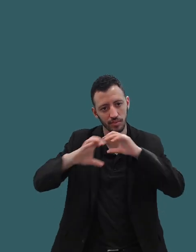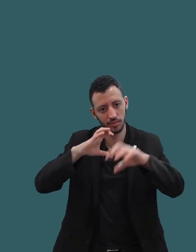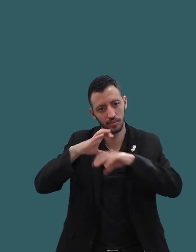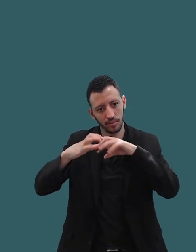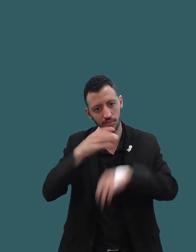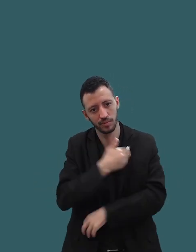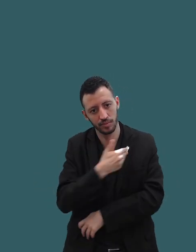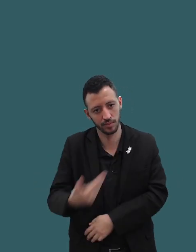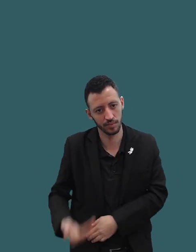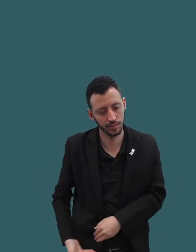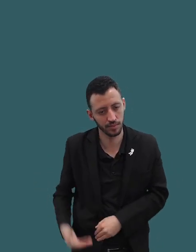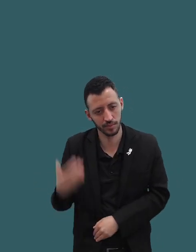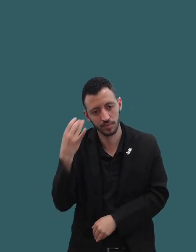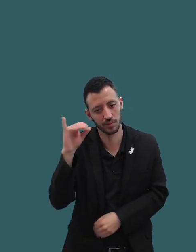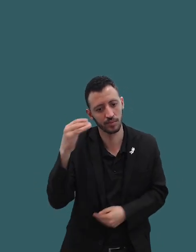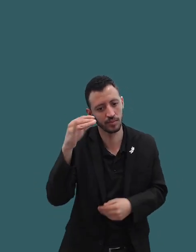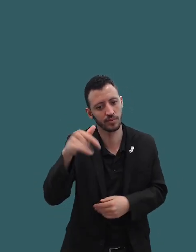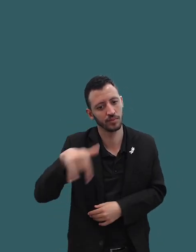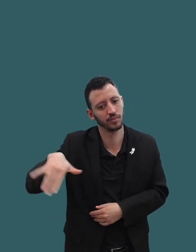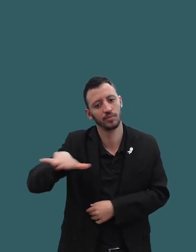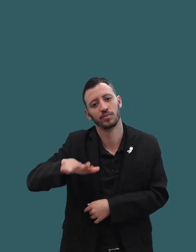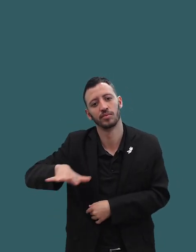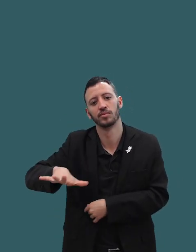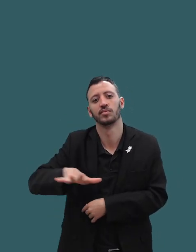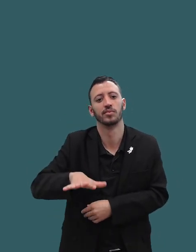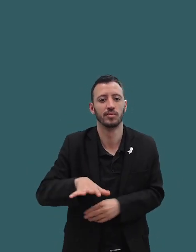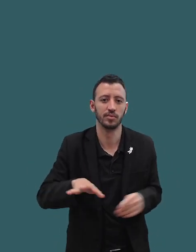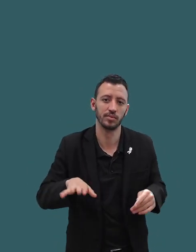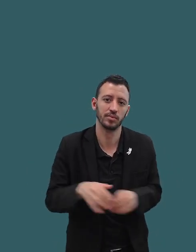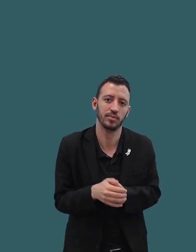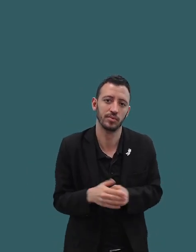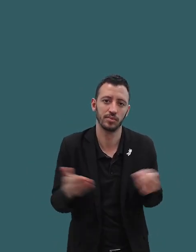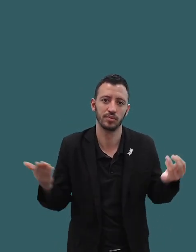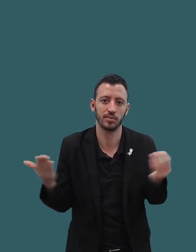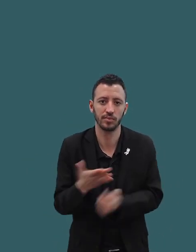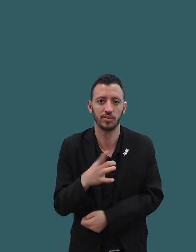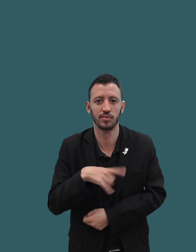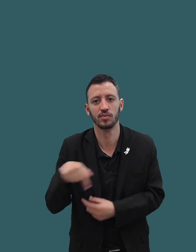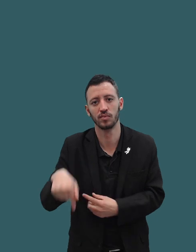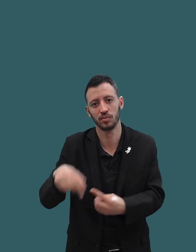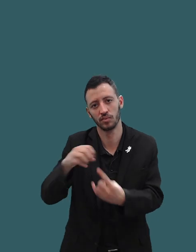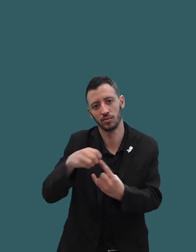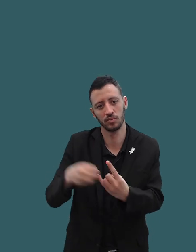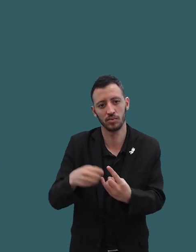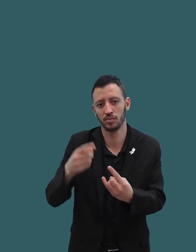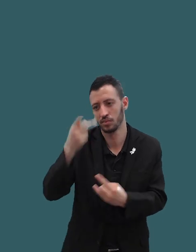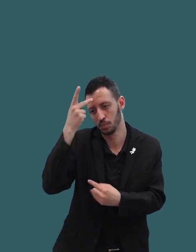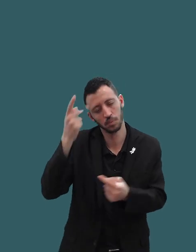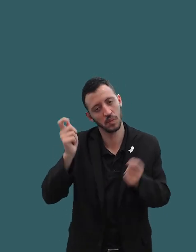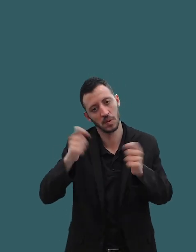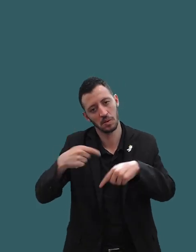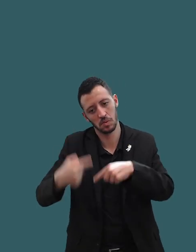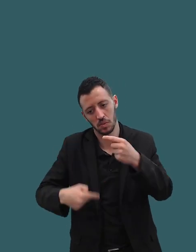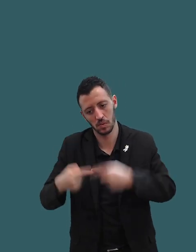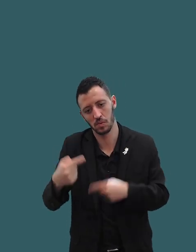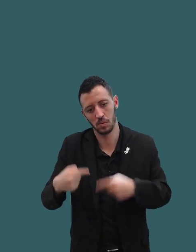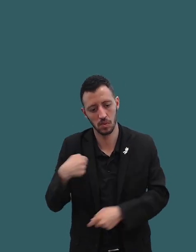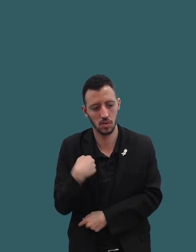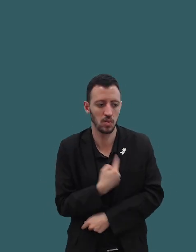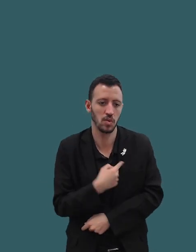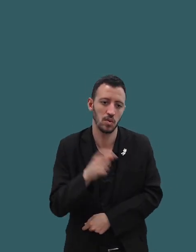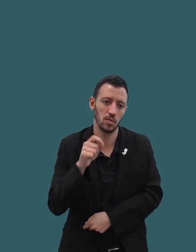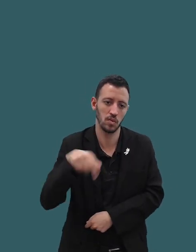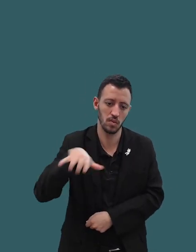comunicação pública da ciência e tantas outras áreas. E isso hoje, na Fiocruz, ninguém mais discute. Nós